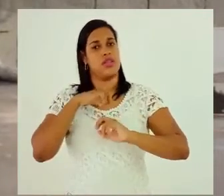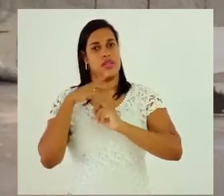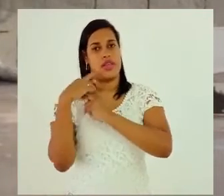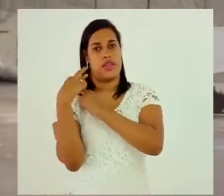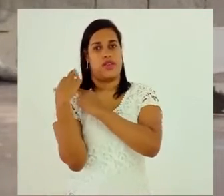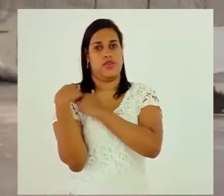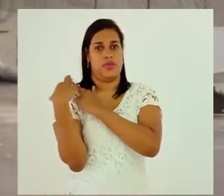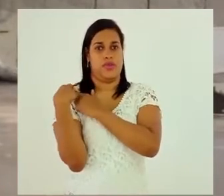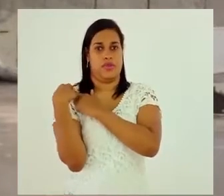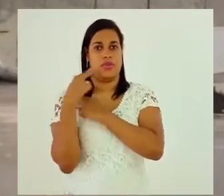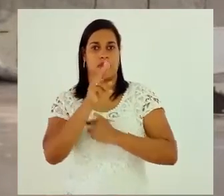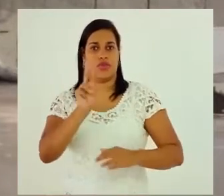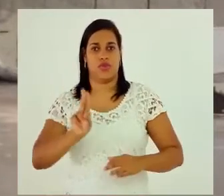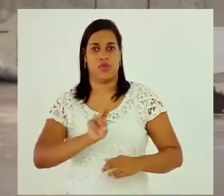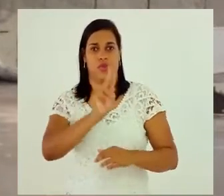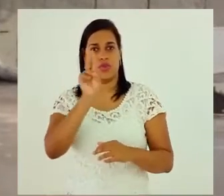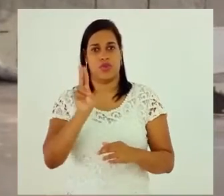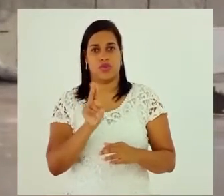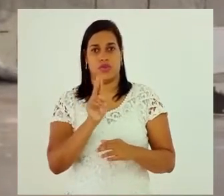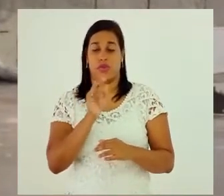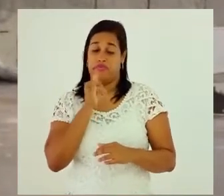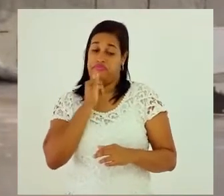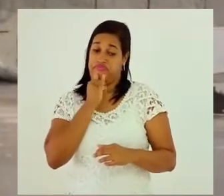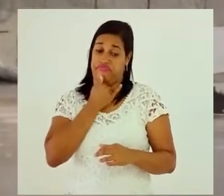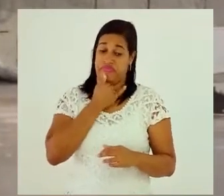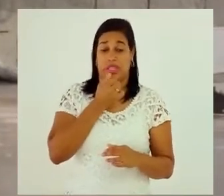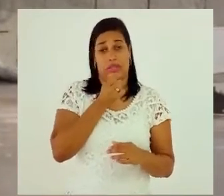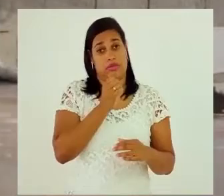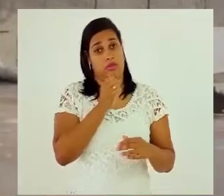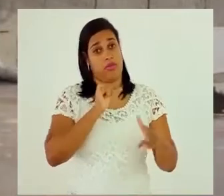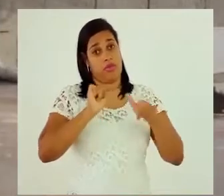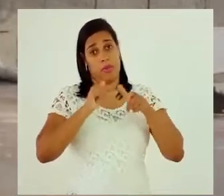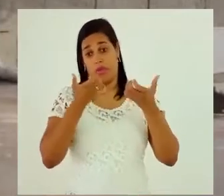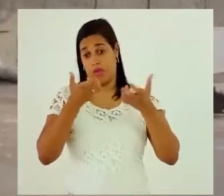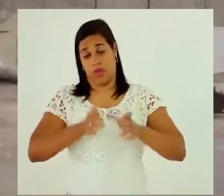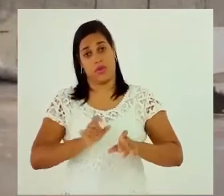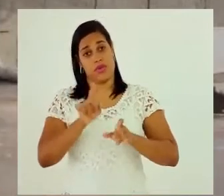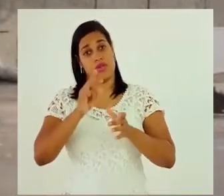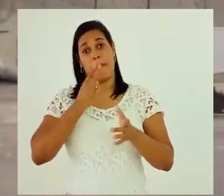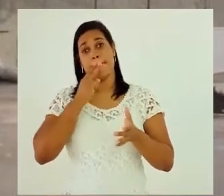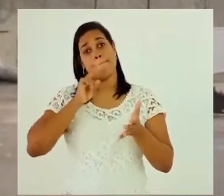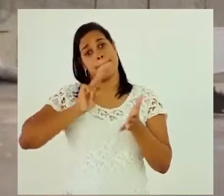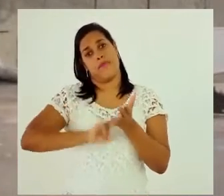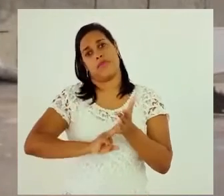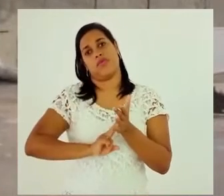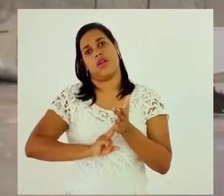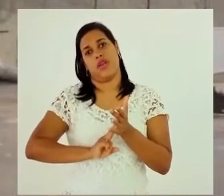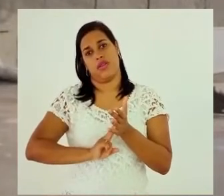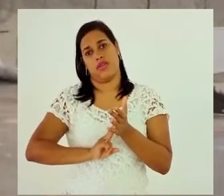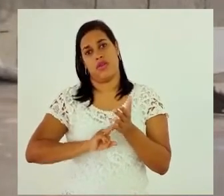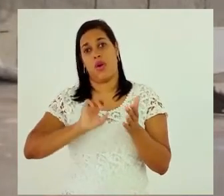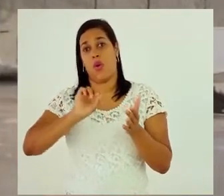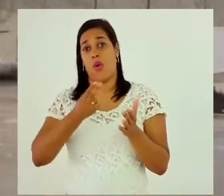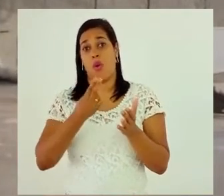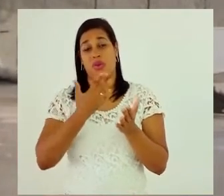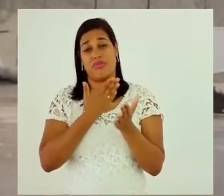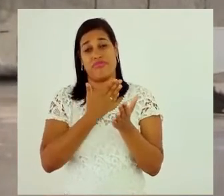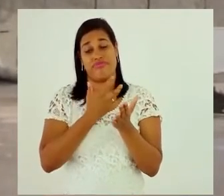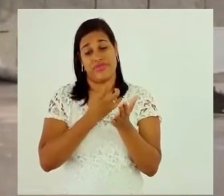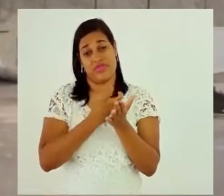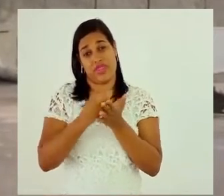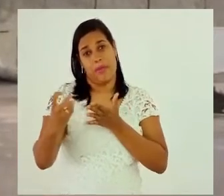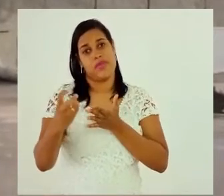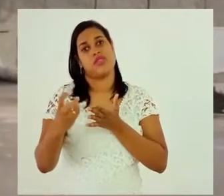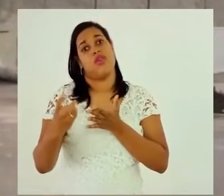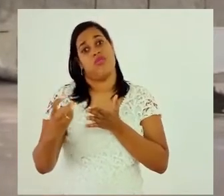da utilização. Infelizmente, se o trabalhador não quiser usar, ele pode ser penalizado. A CLT garante até uma justa causa.